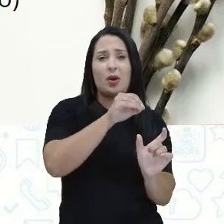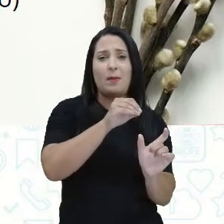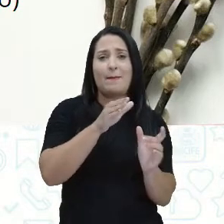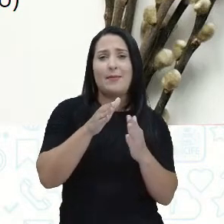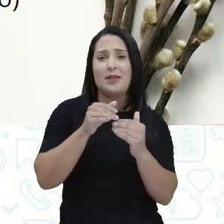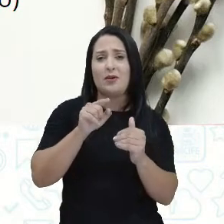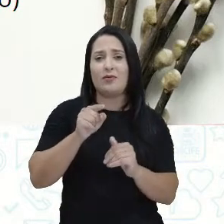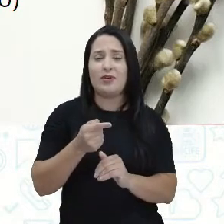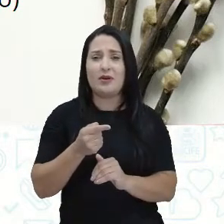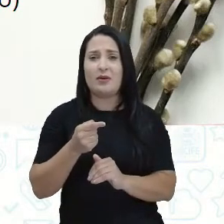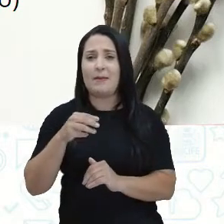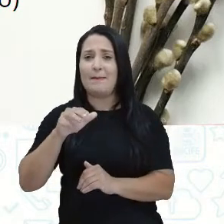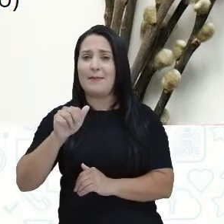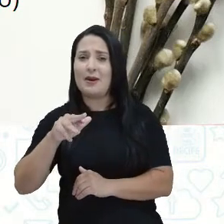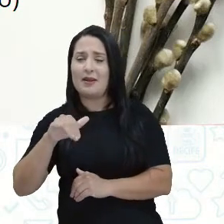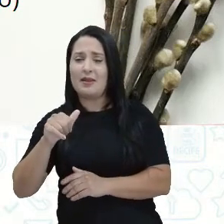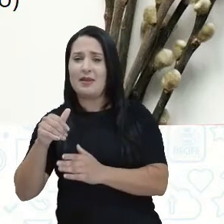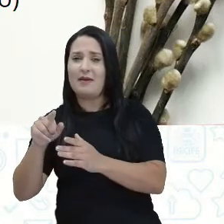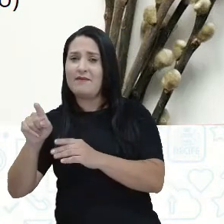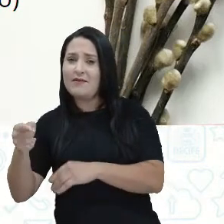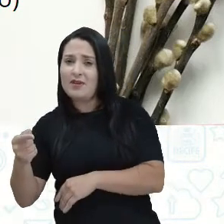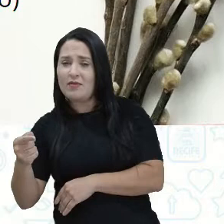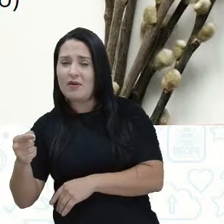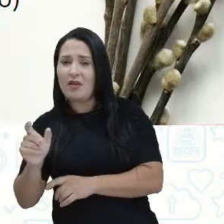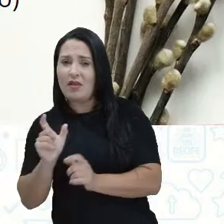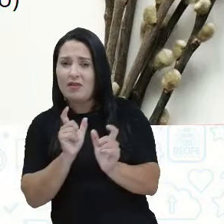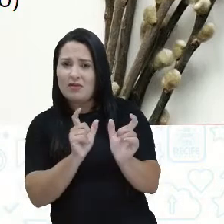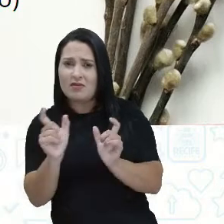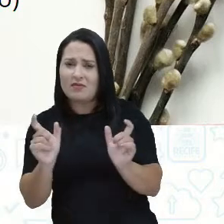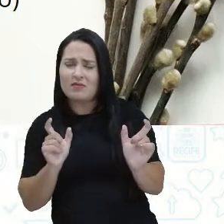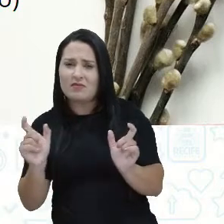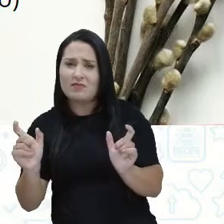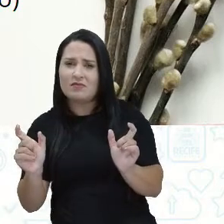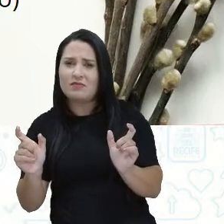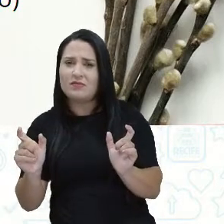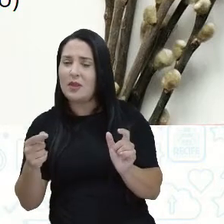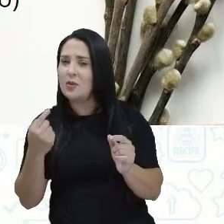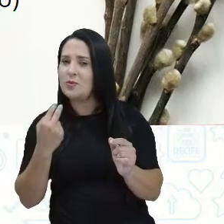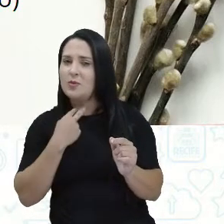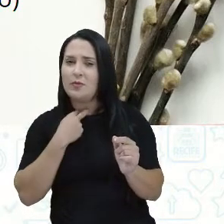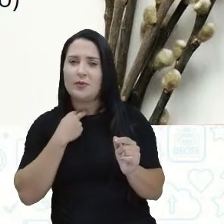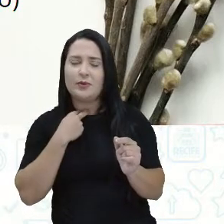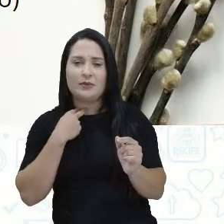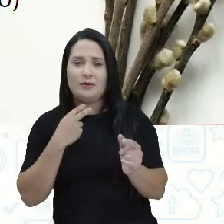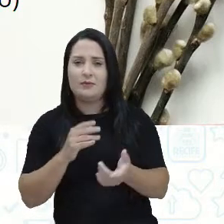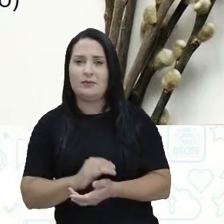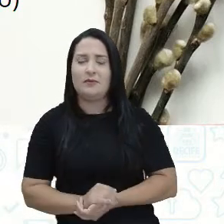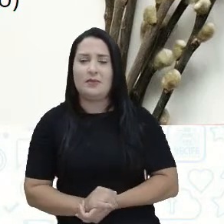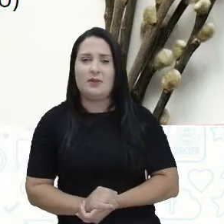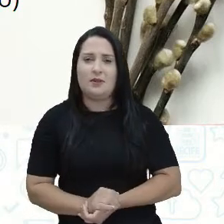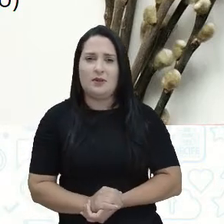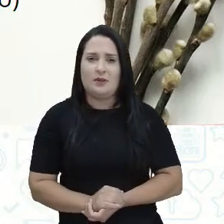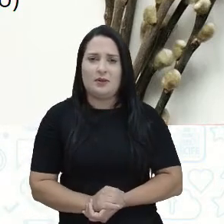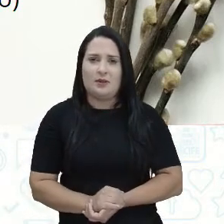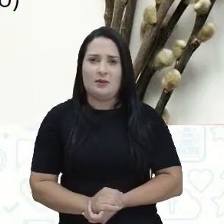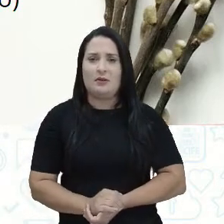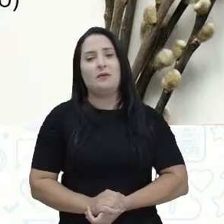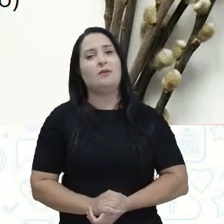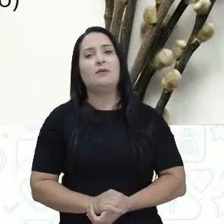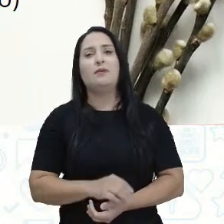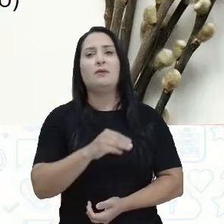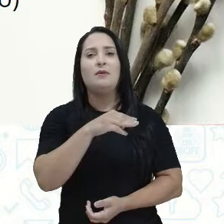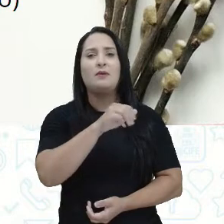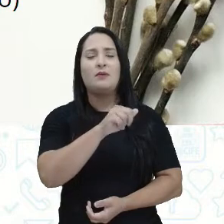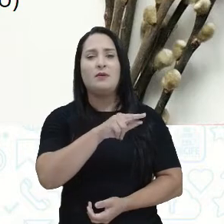a Maria, vírgula, que fosse visitá-lo, eu quebro essa conexão. E isso não pode. Marcela emprestou para